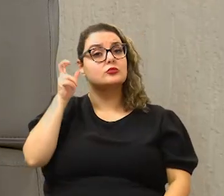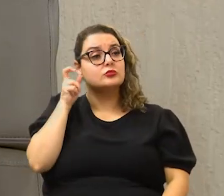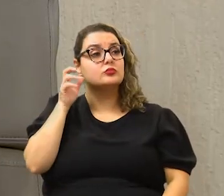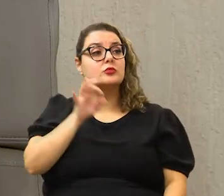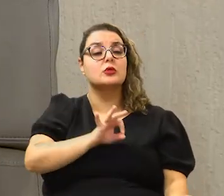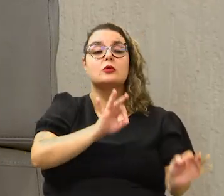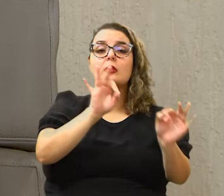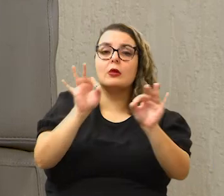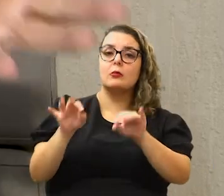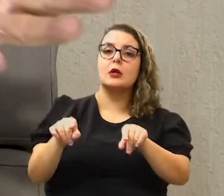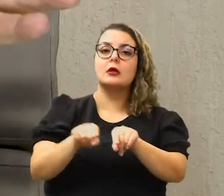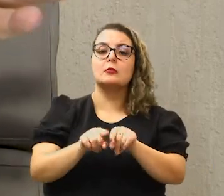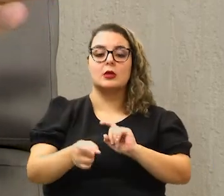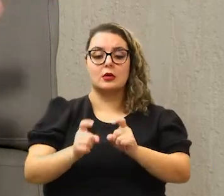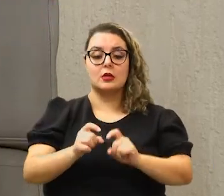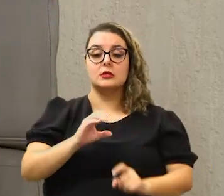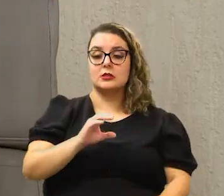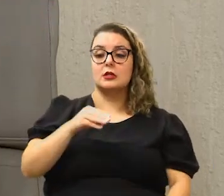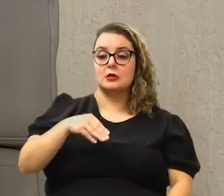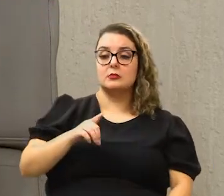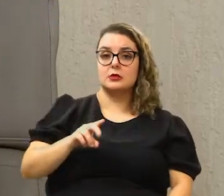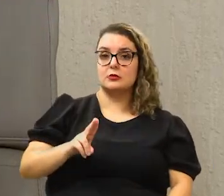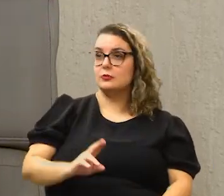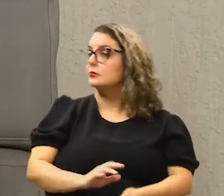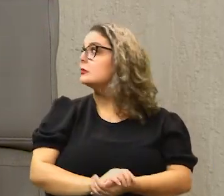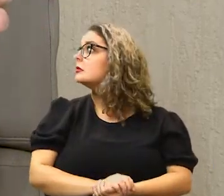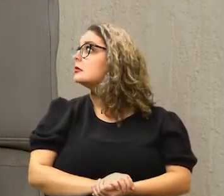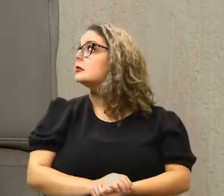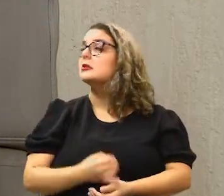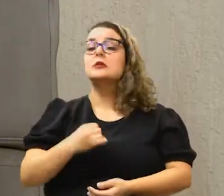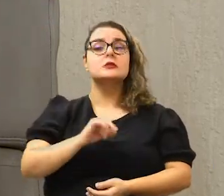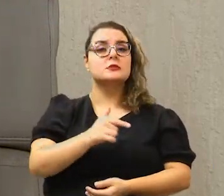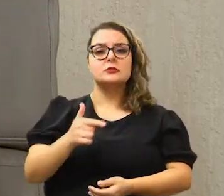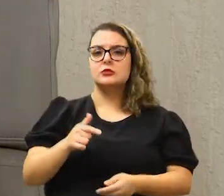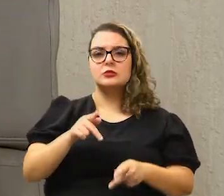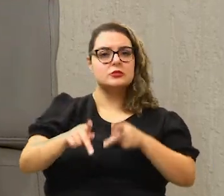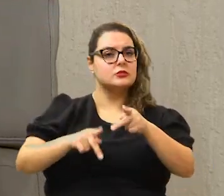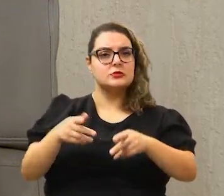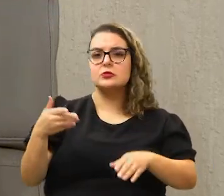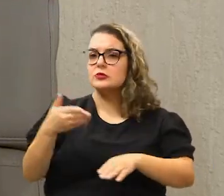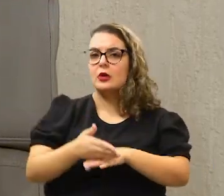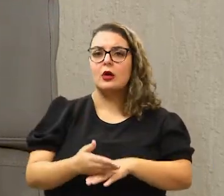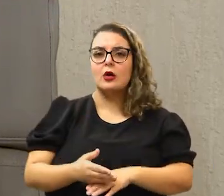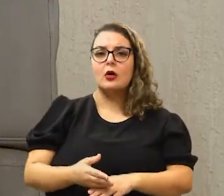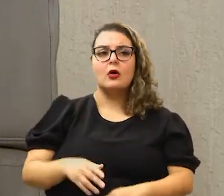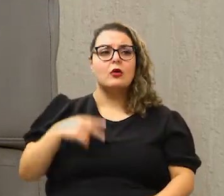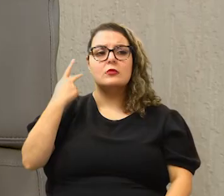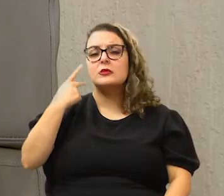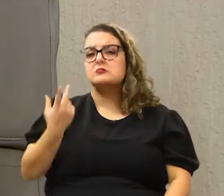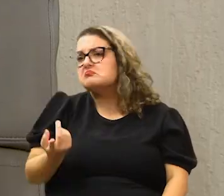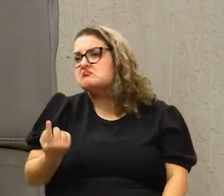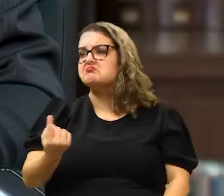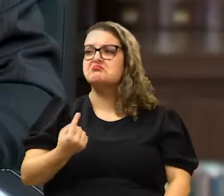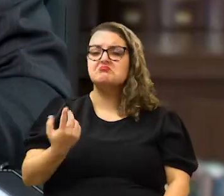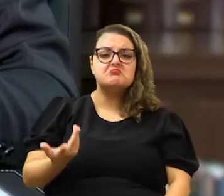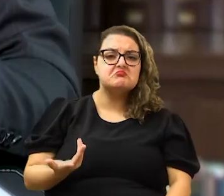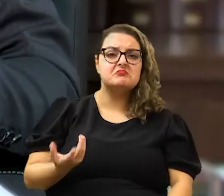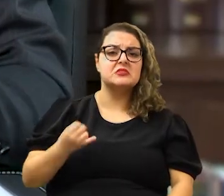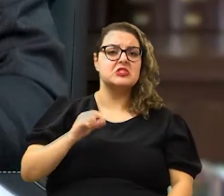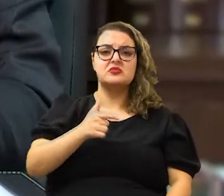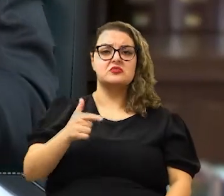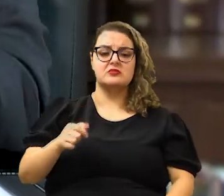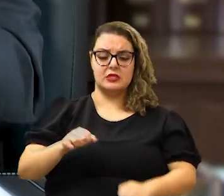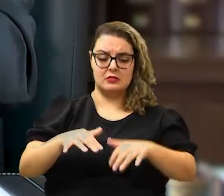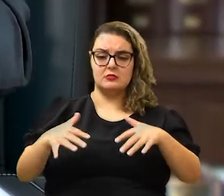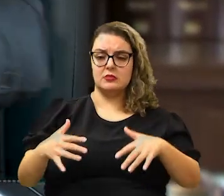navio. Se não tiver gente no plenário para falar alguma coisa, ele vai ficar vendo navio. Então a gente precisa estar lá, a gente precisa estar sempre acompanhando. Porque muitas